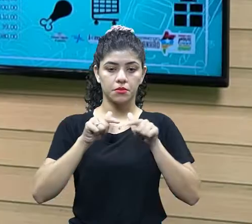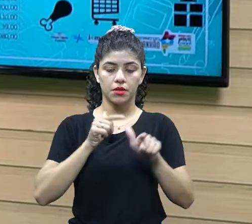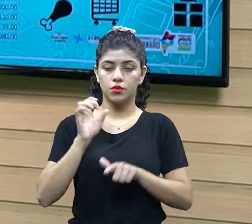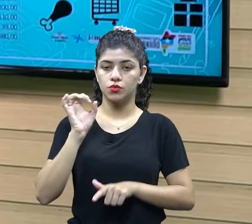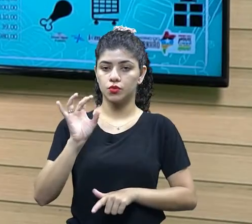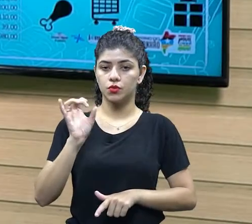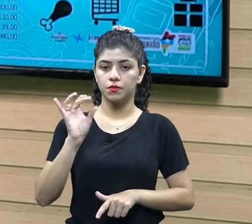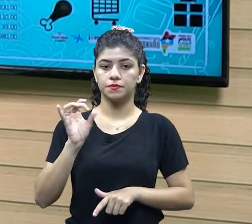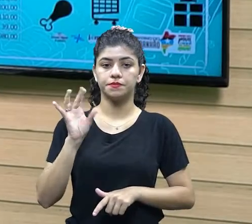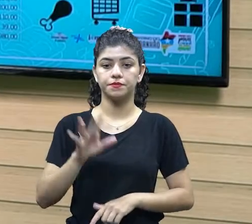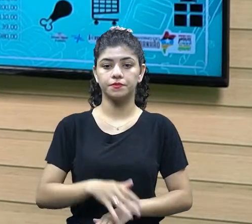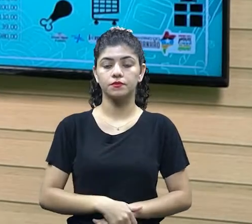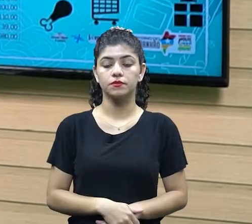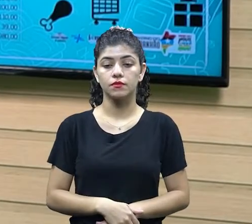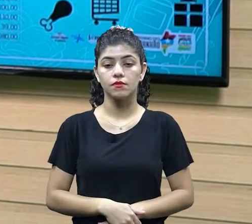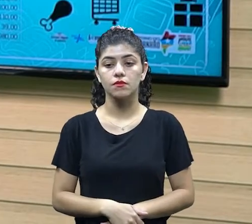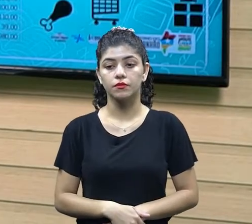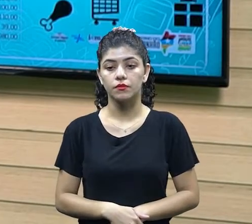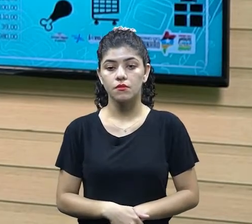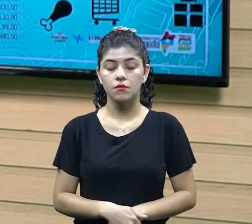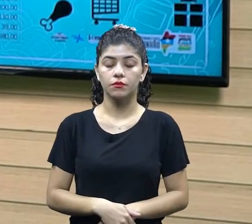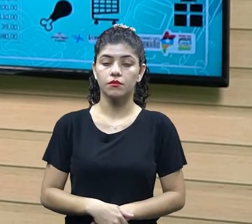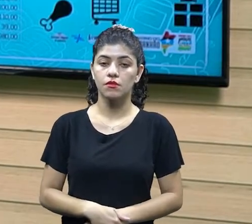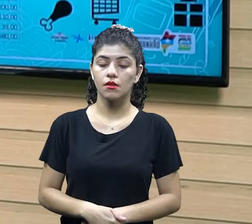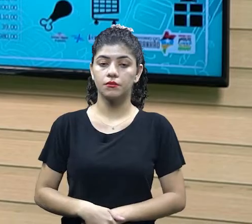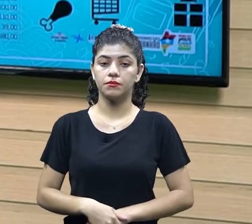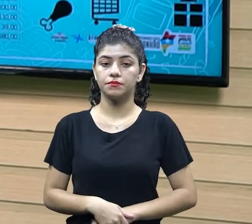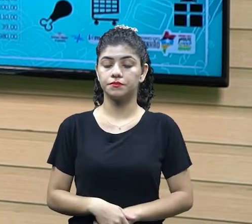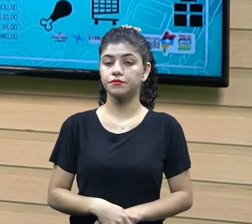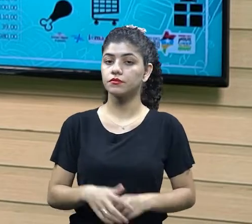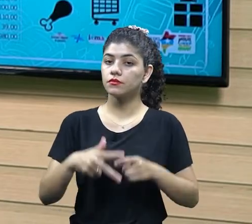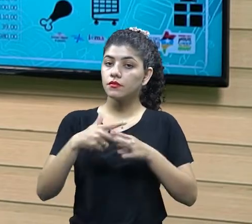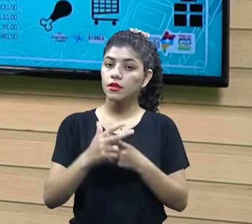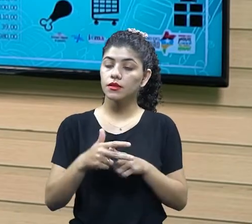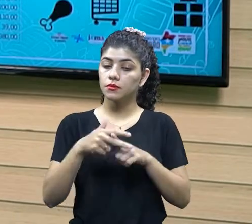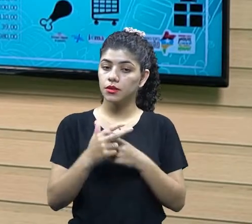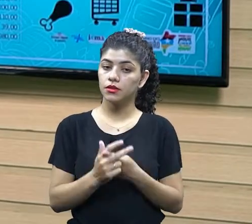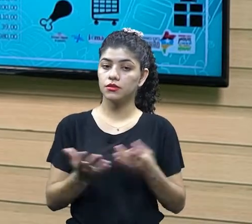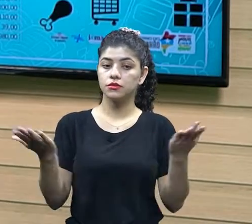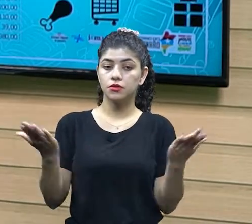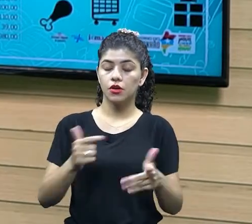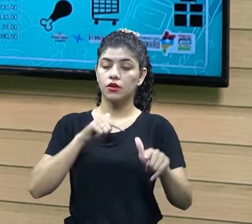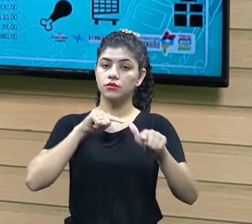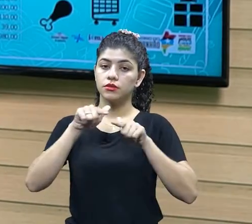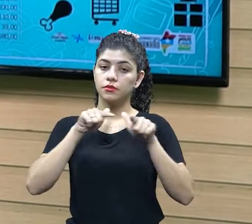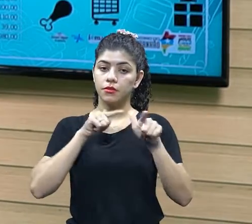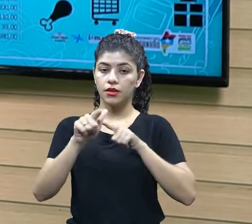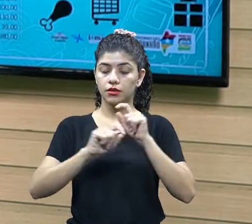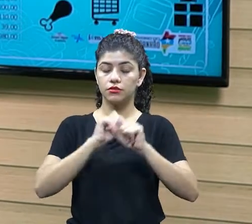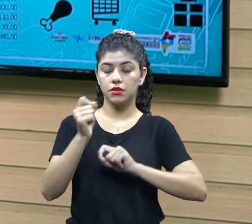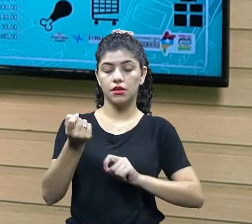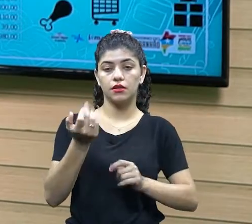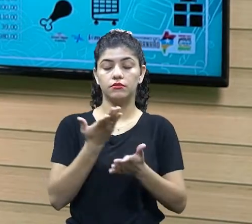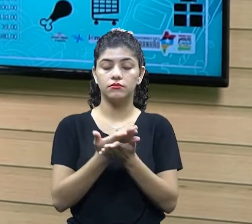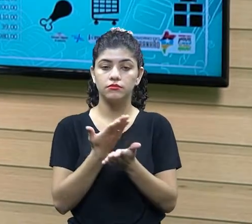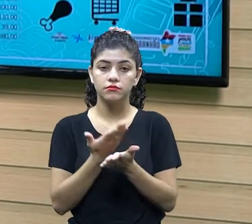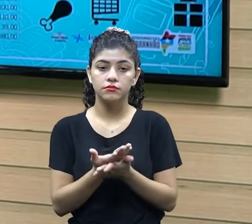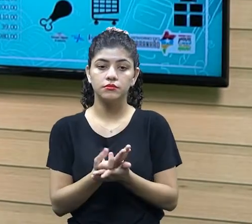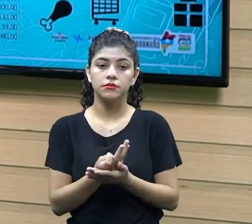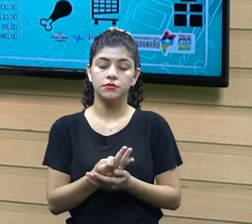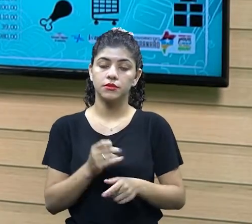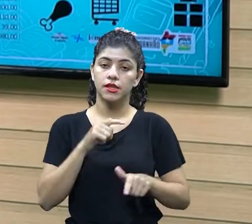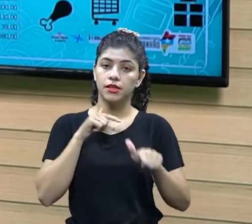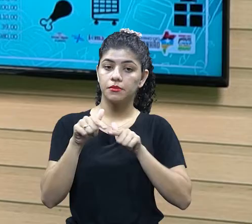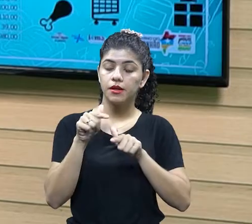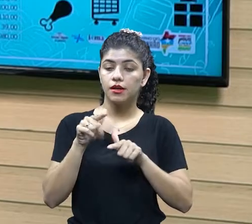renda. Então, como eu falei, João é mecânico, certo? Desses serviços de mecânica que ele presta na sua oficina,